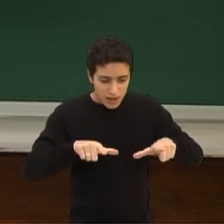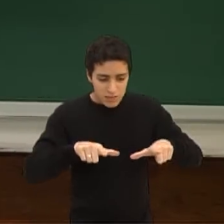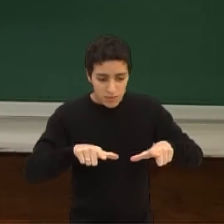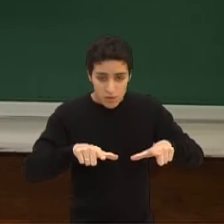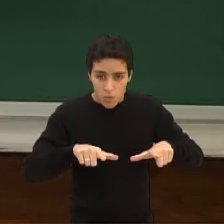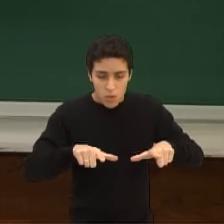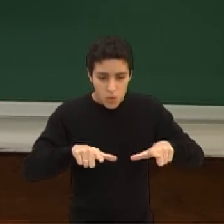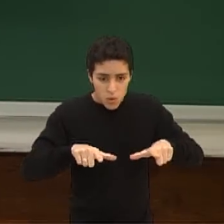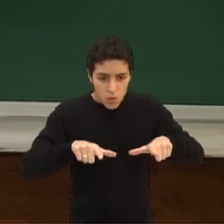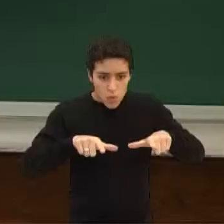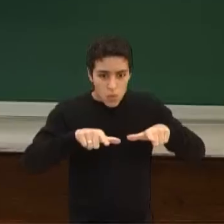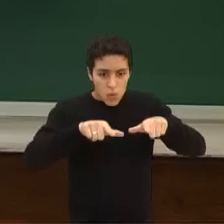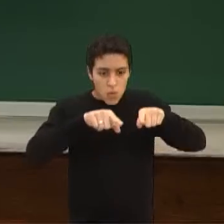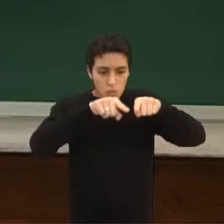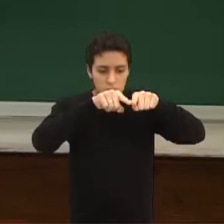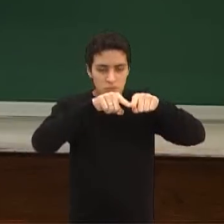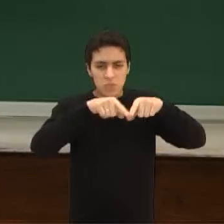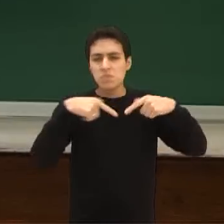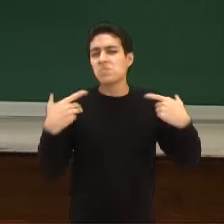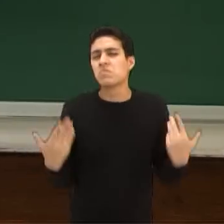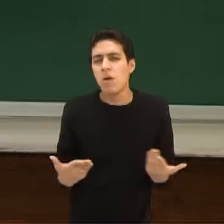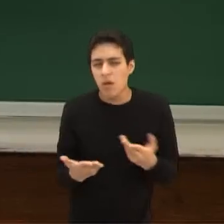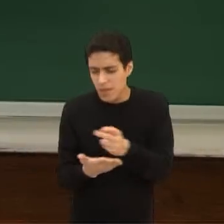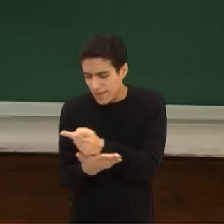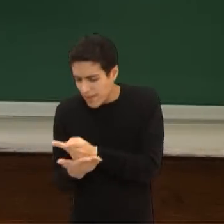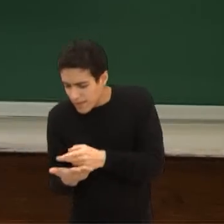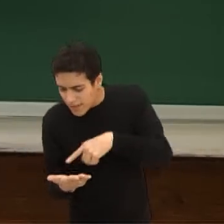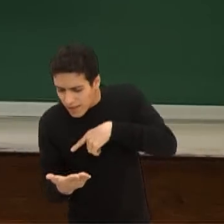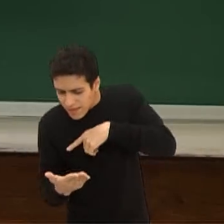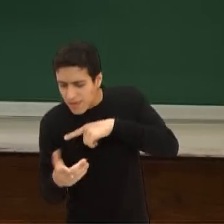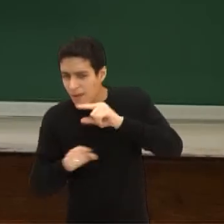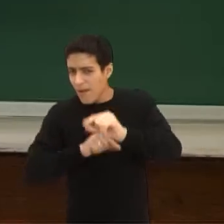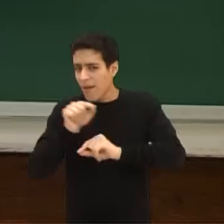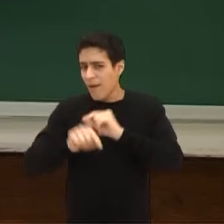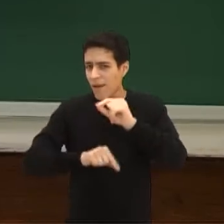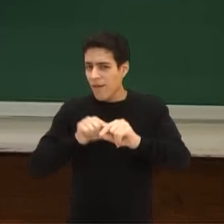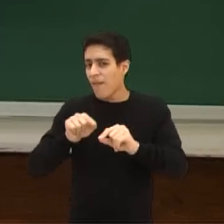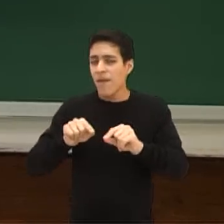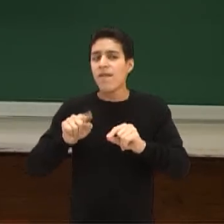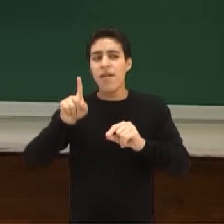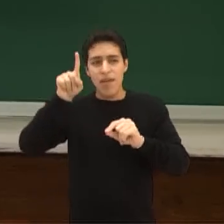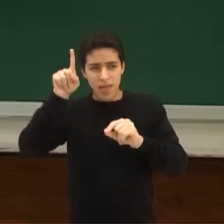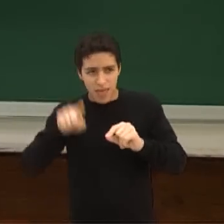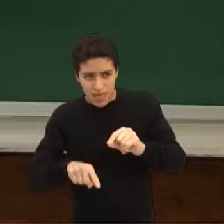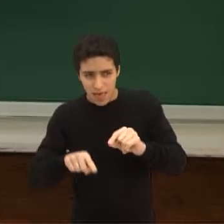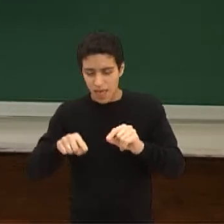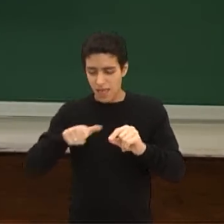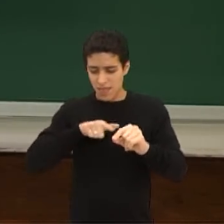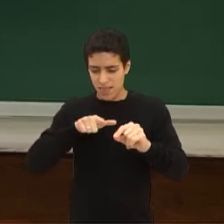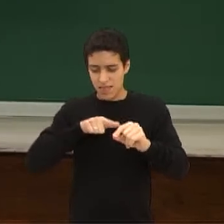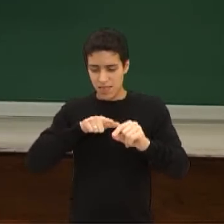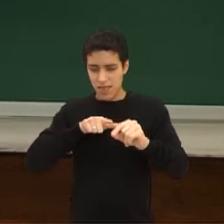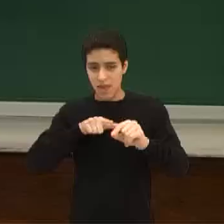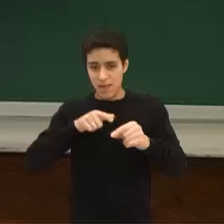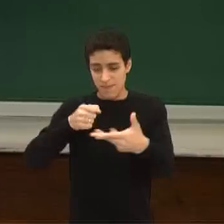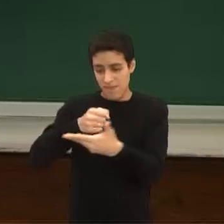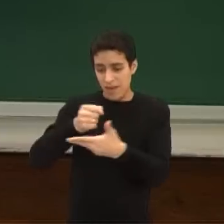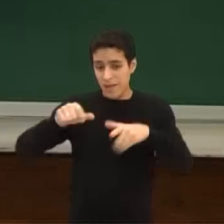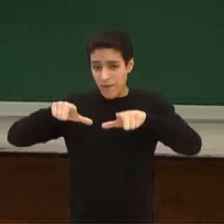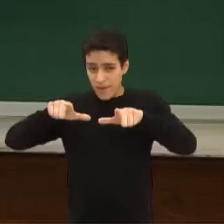quadrado. Qual das planificações tem um quadrado com uma base ao redor que são pirâmides na